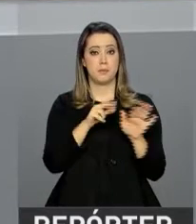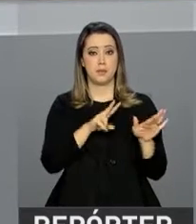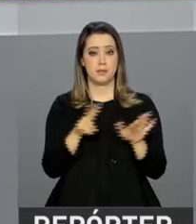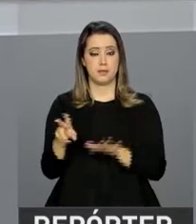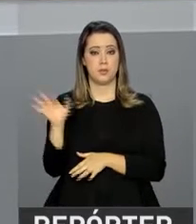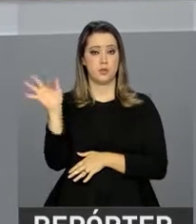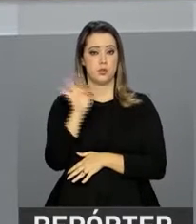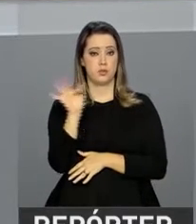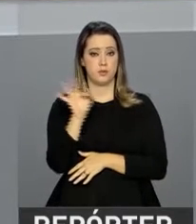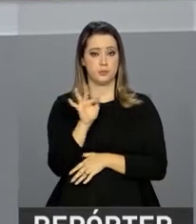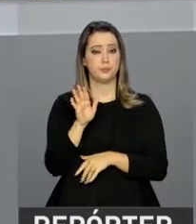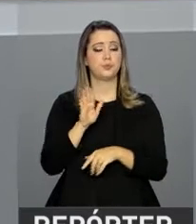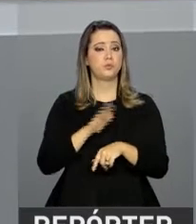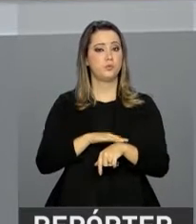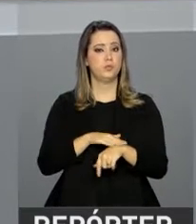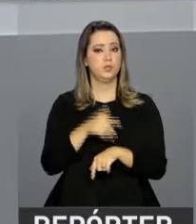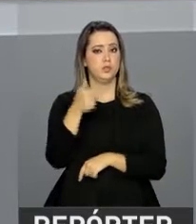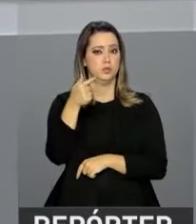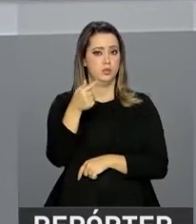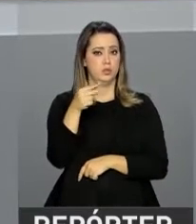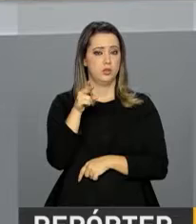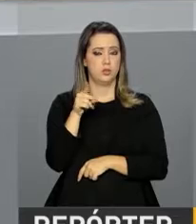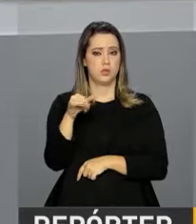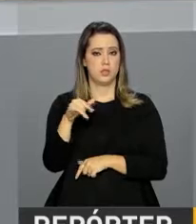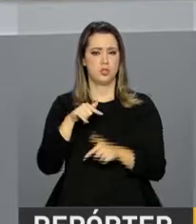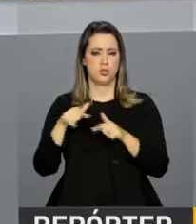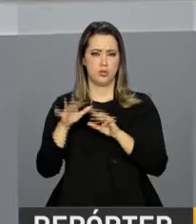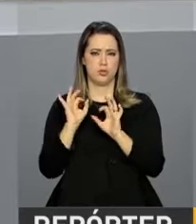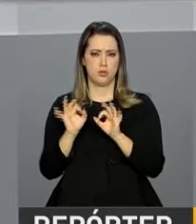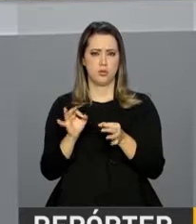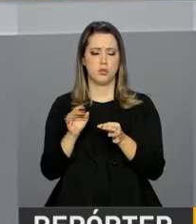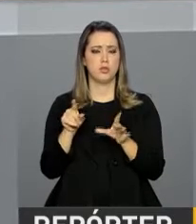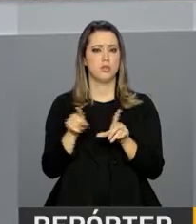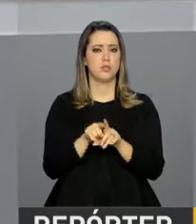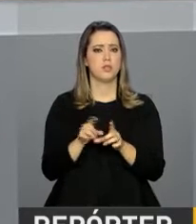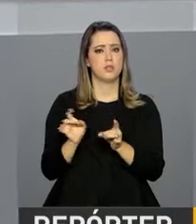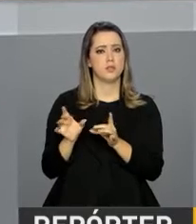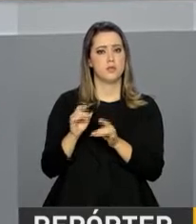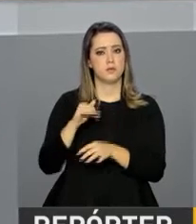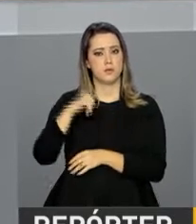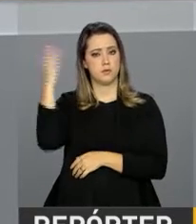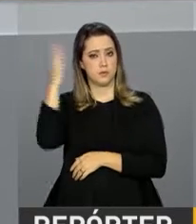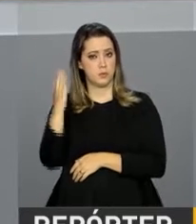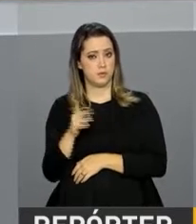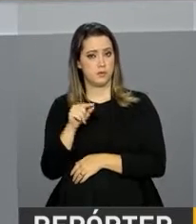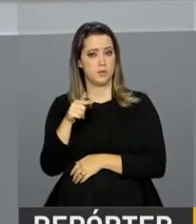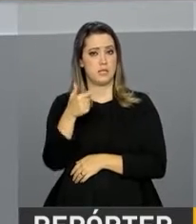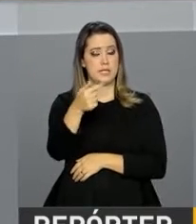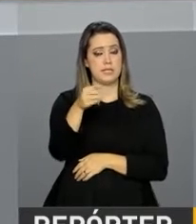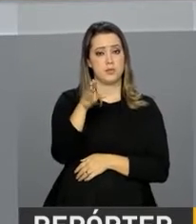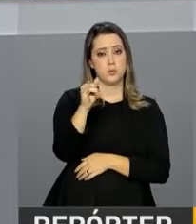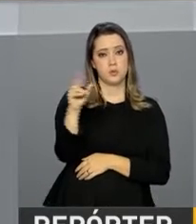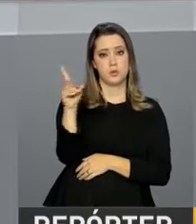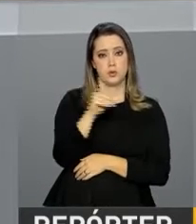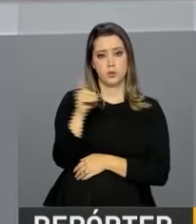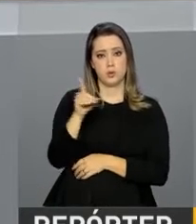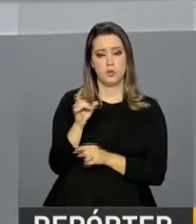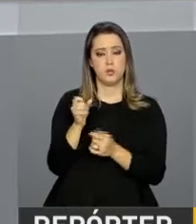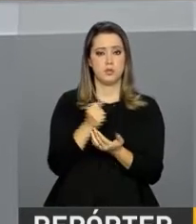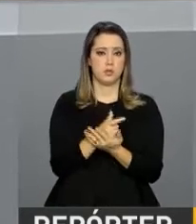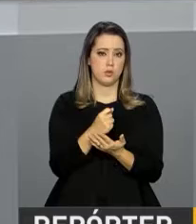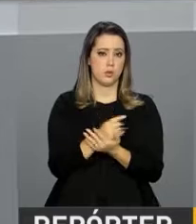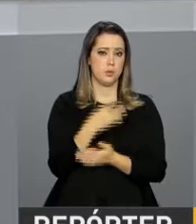no período que totalizou sete dias úteis as exportações somaram mais de 7 bilhões de dólares e as importações